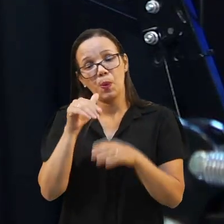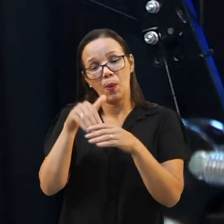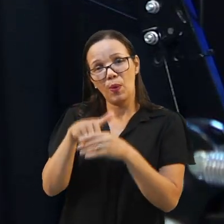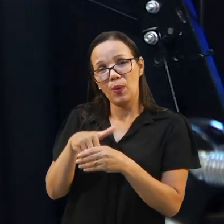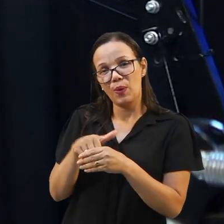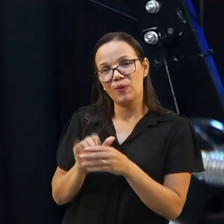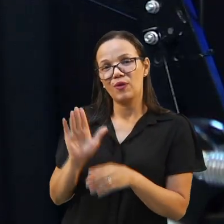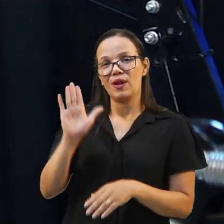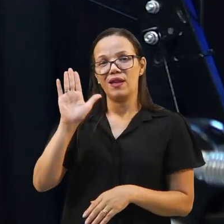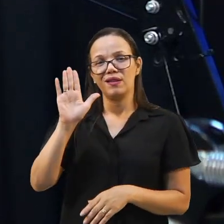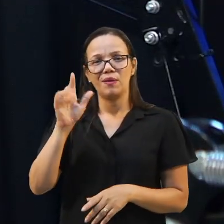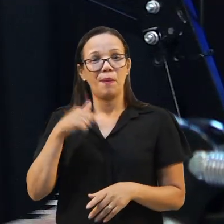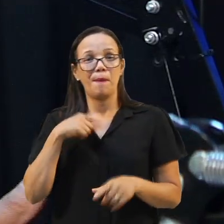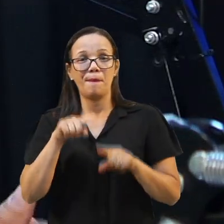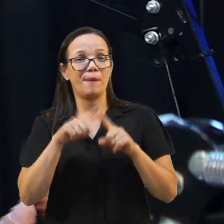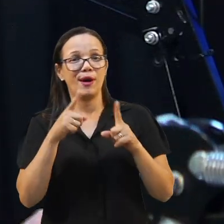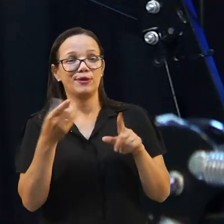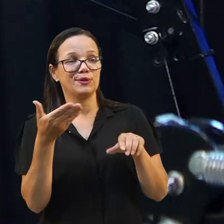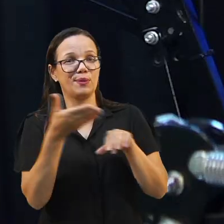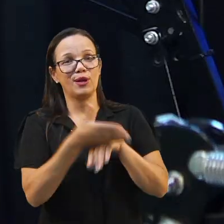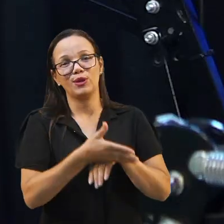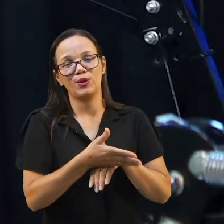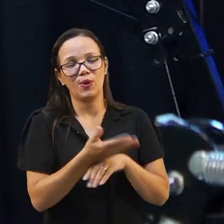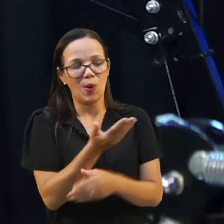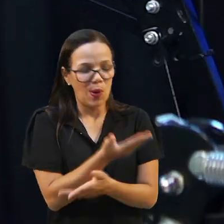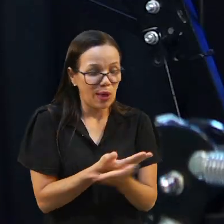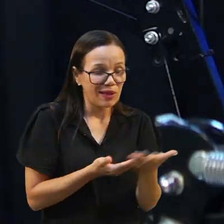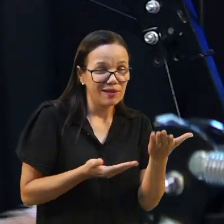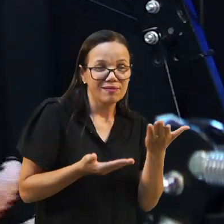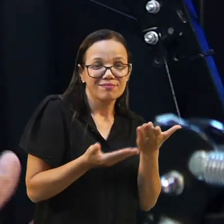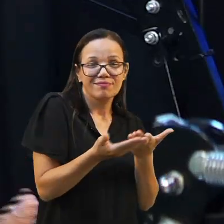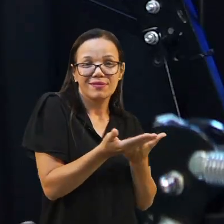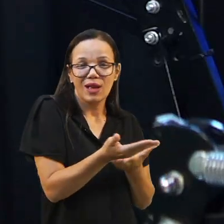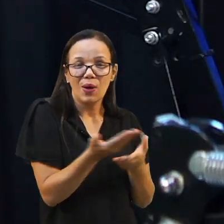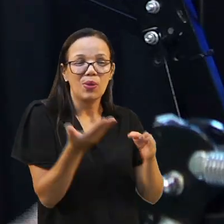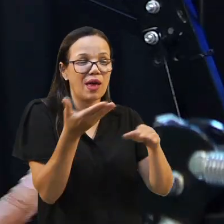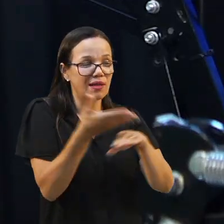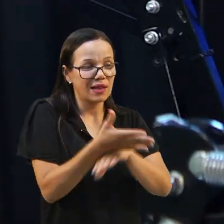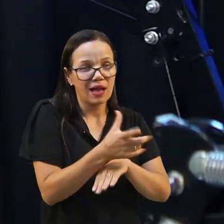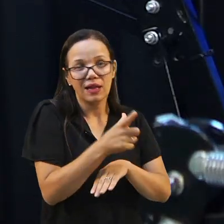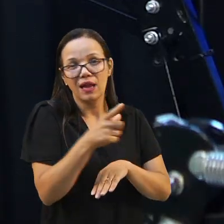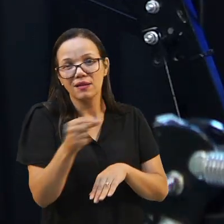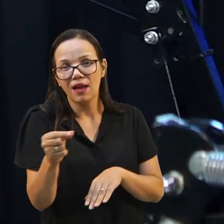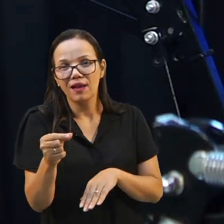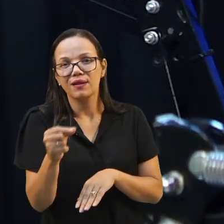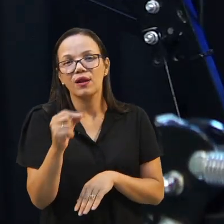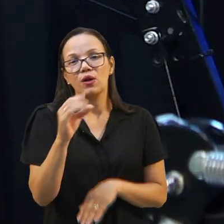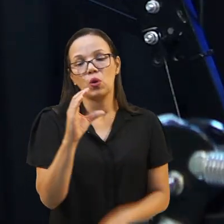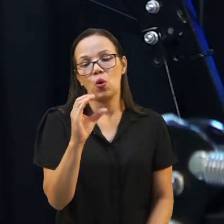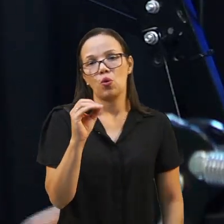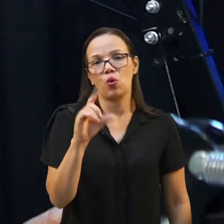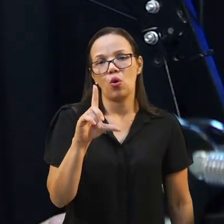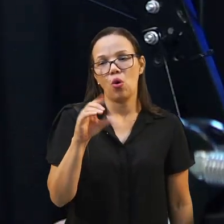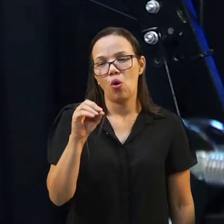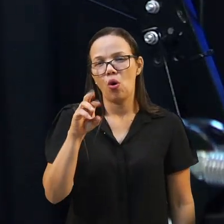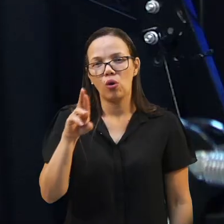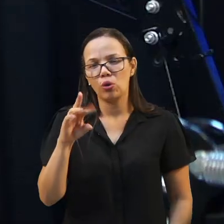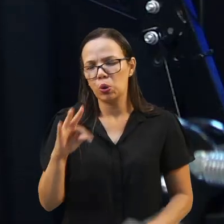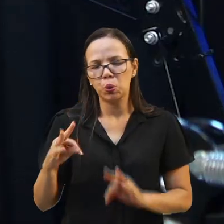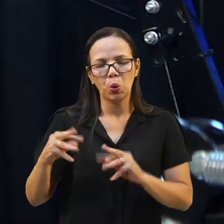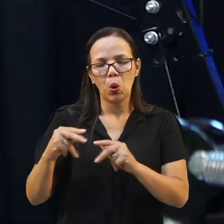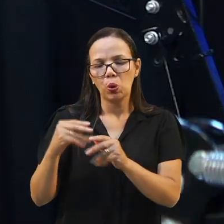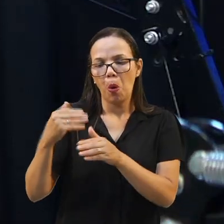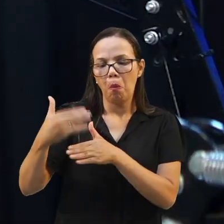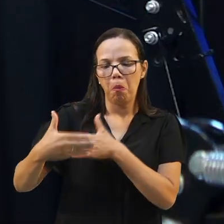tomou posse. Né? Aquele período de transição, Fernando Collor. De todo o processo.